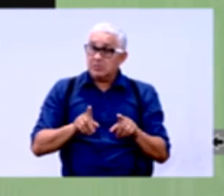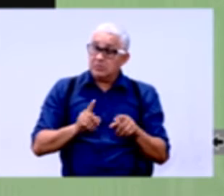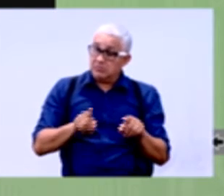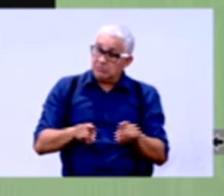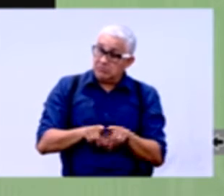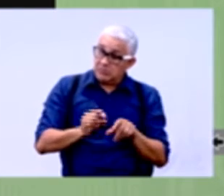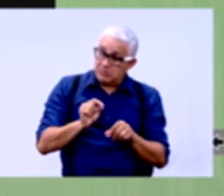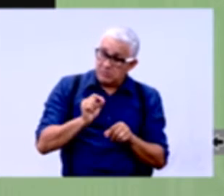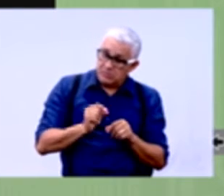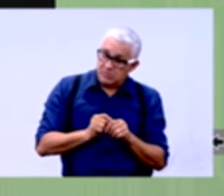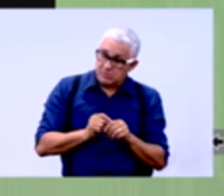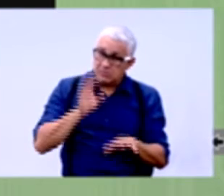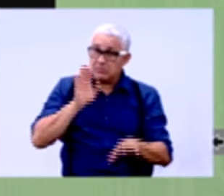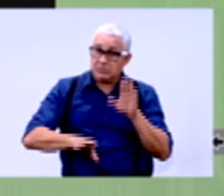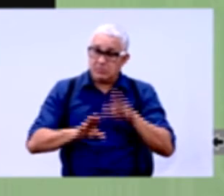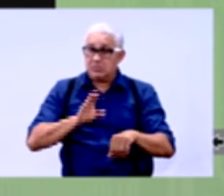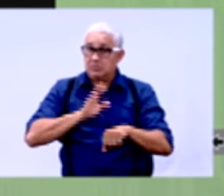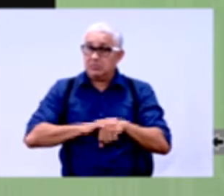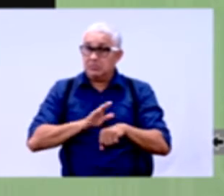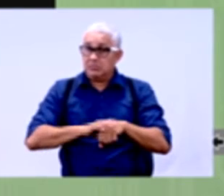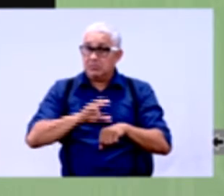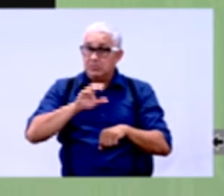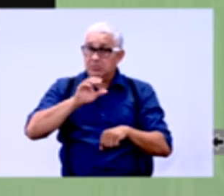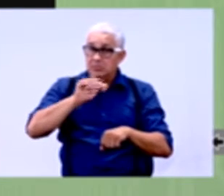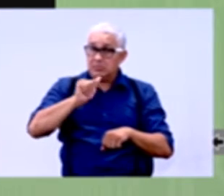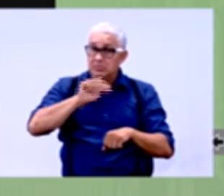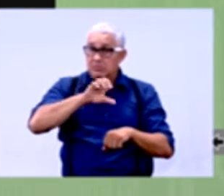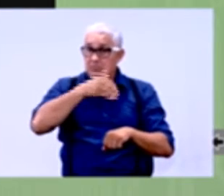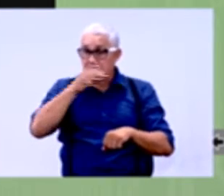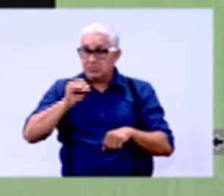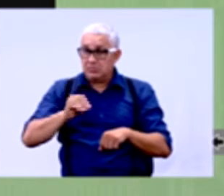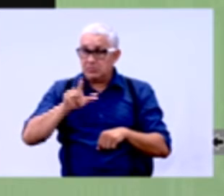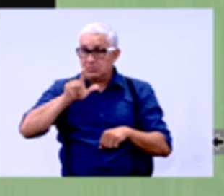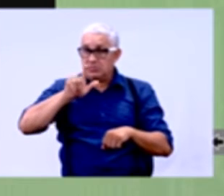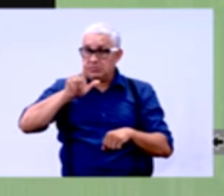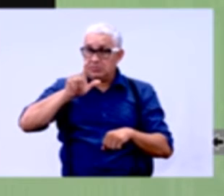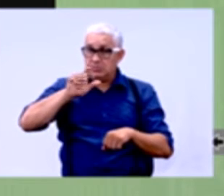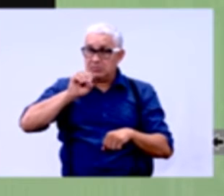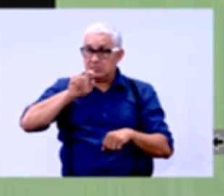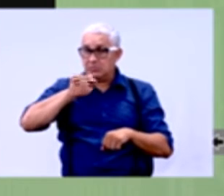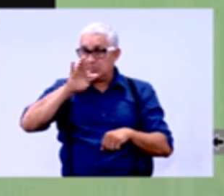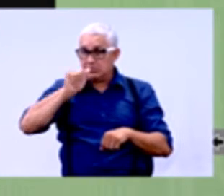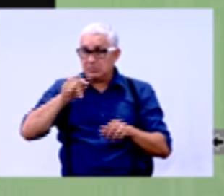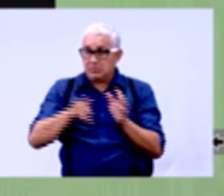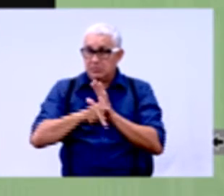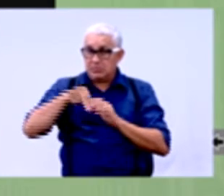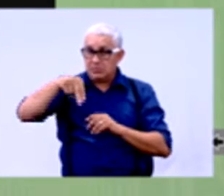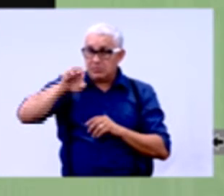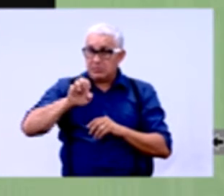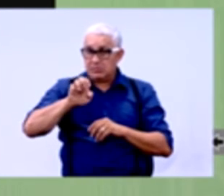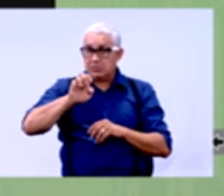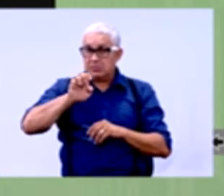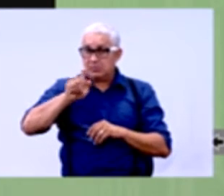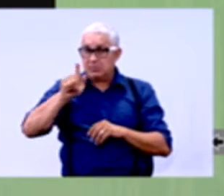com a ação, com a lógica de negócio que for chamada, ele vai